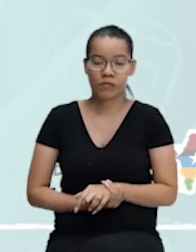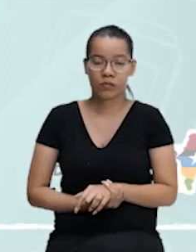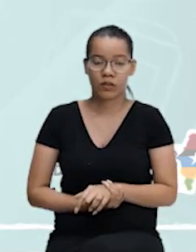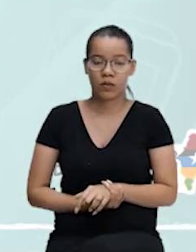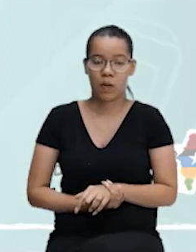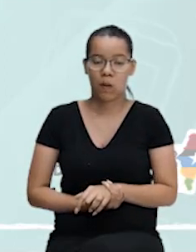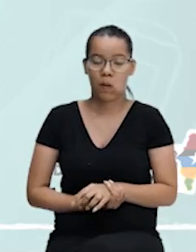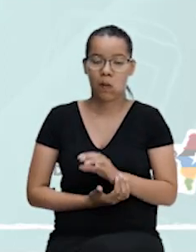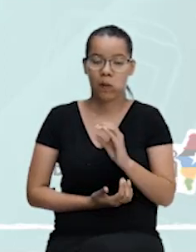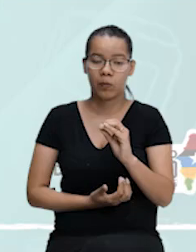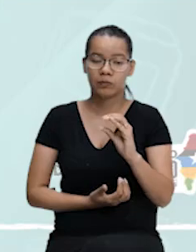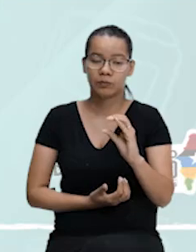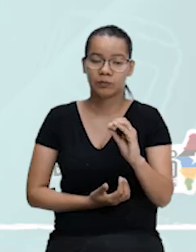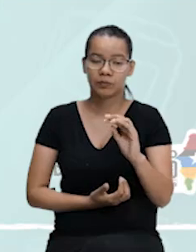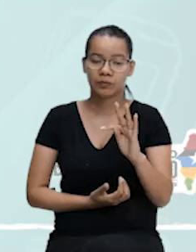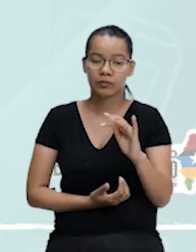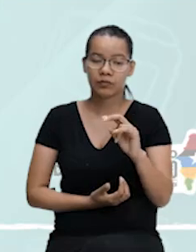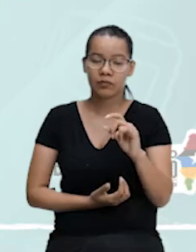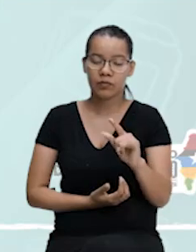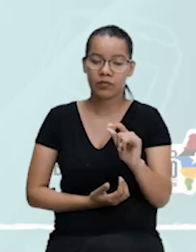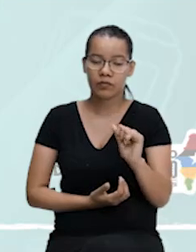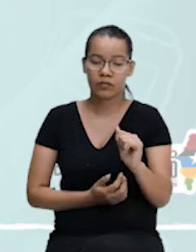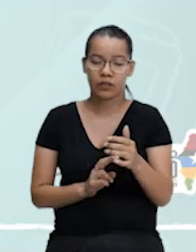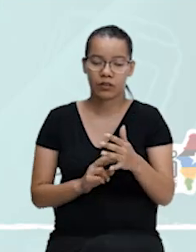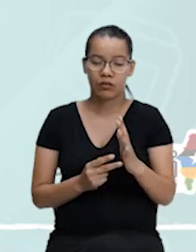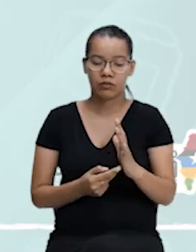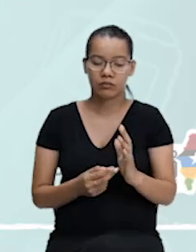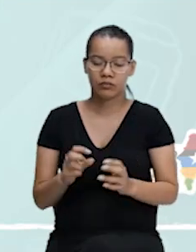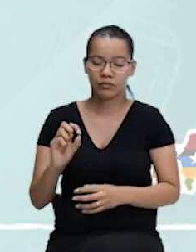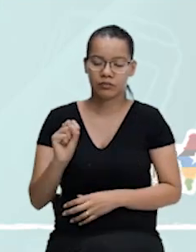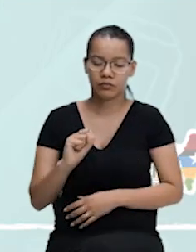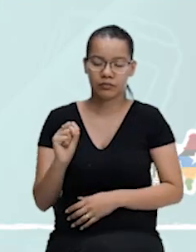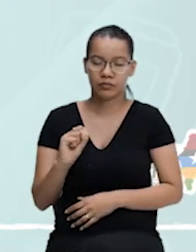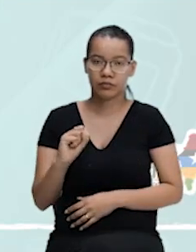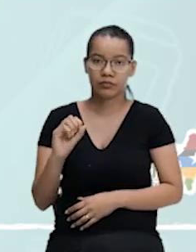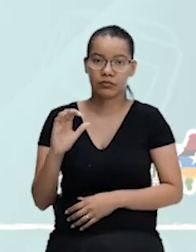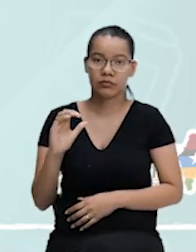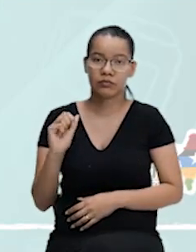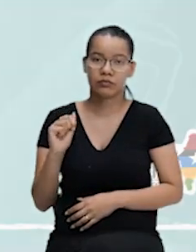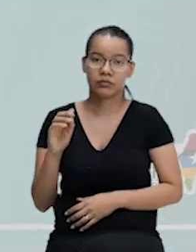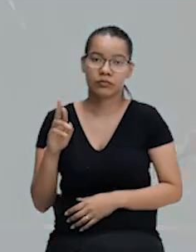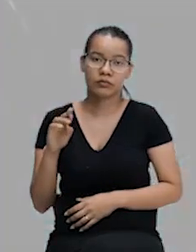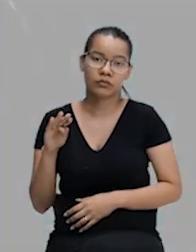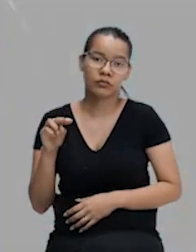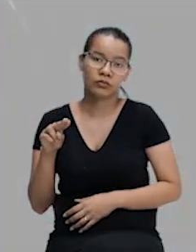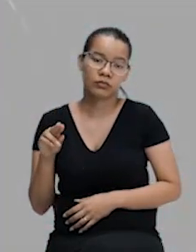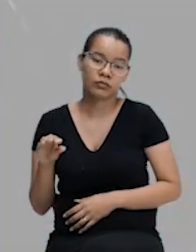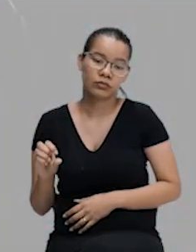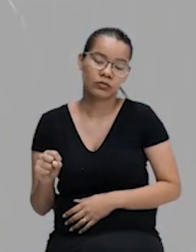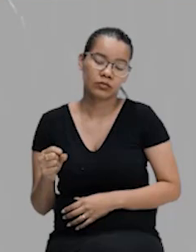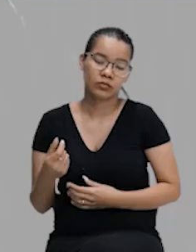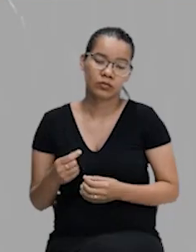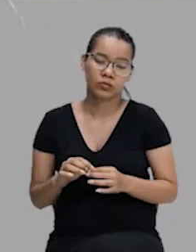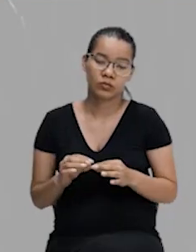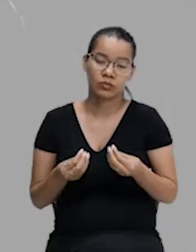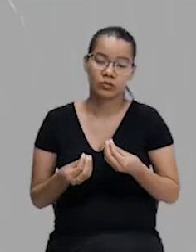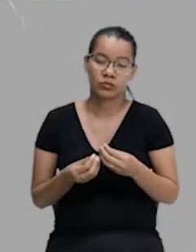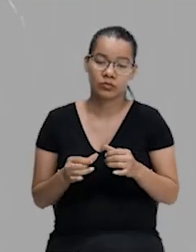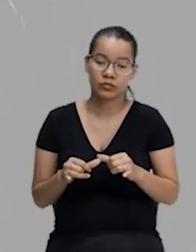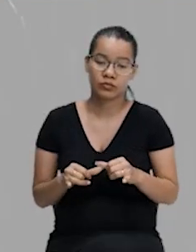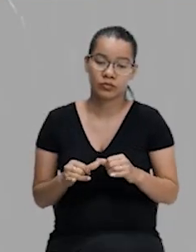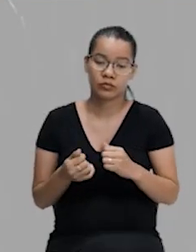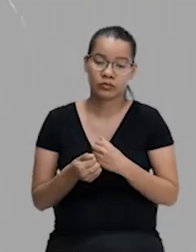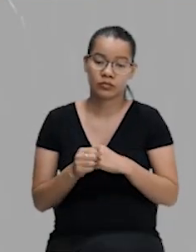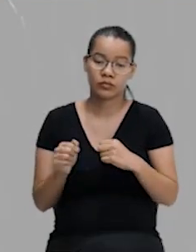Octila. Octila são 8 carbonos, seria um radical de 8 carbonos. Como ficaria muito grande, ó, eu fiz uma simplificação.